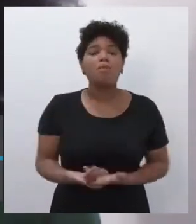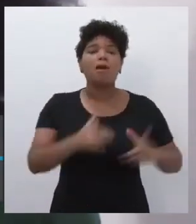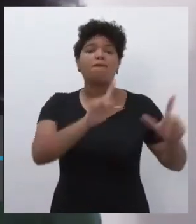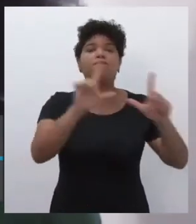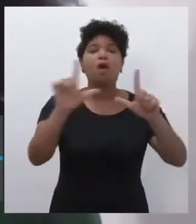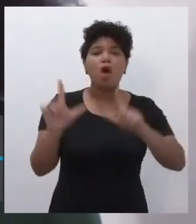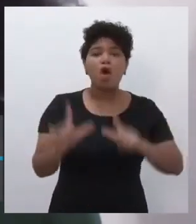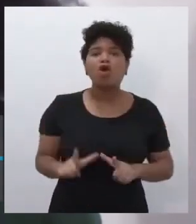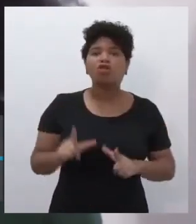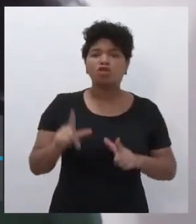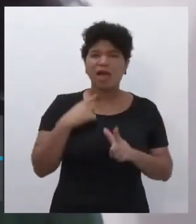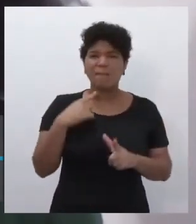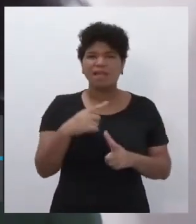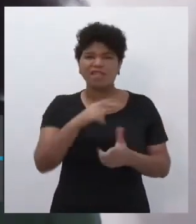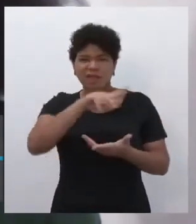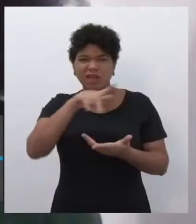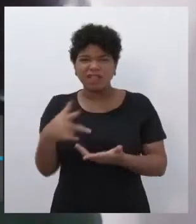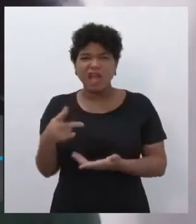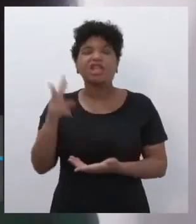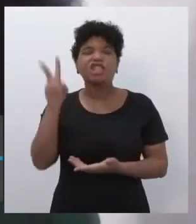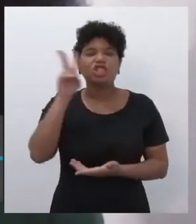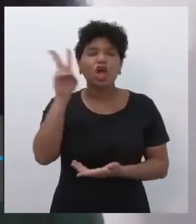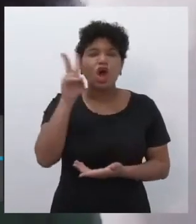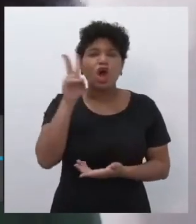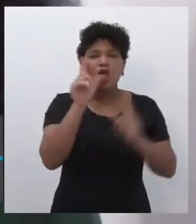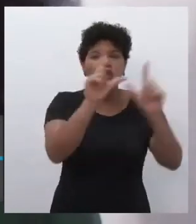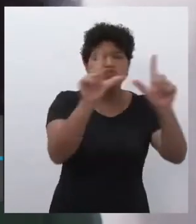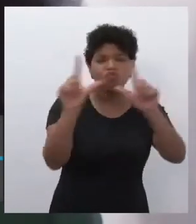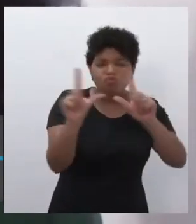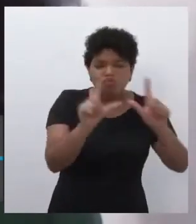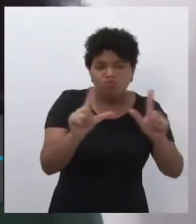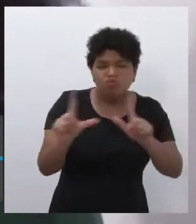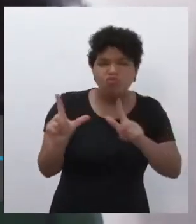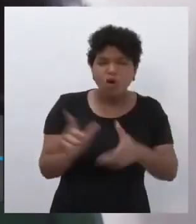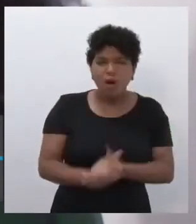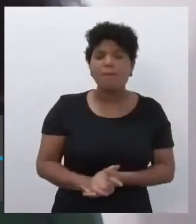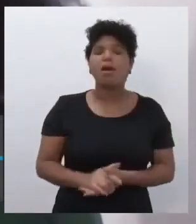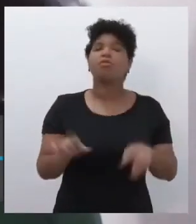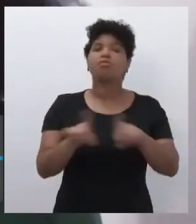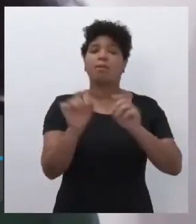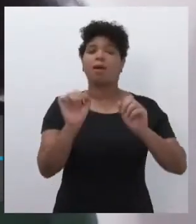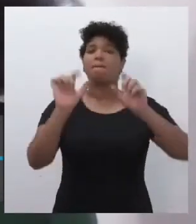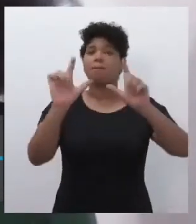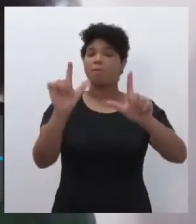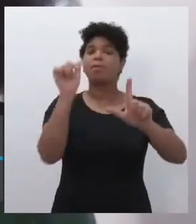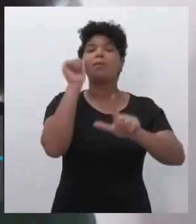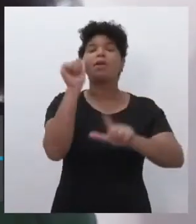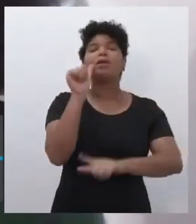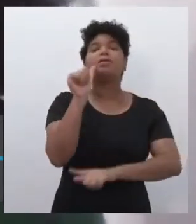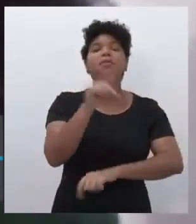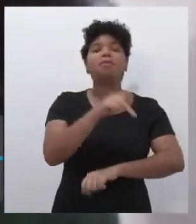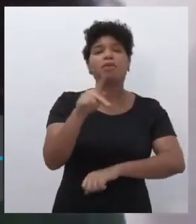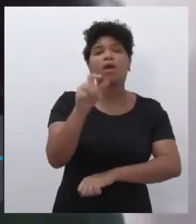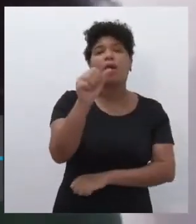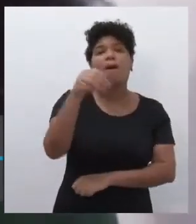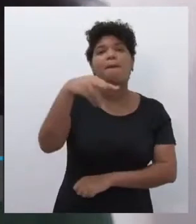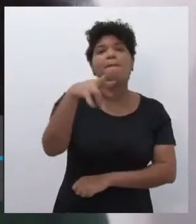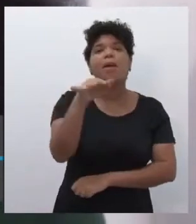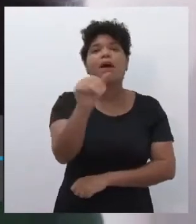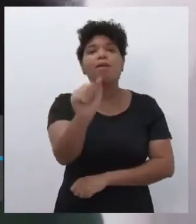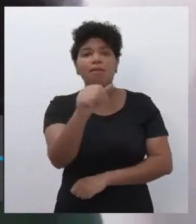em quadrinhos, professora Maria também falou imagens, professora Maria Aparecida falou a